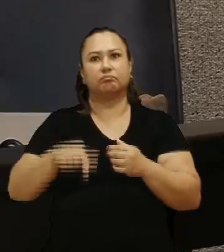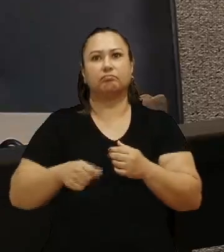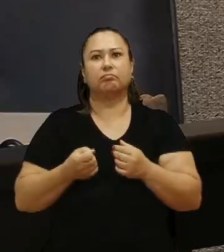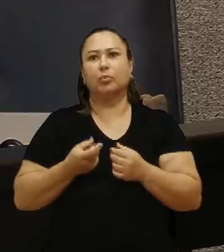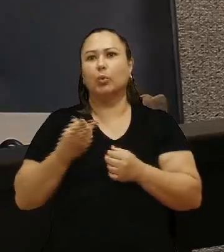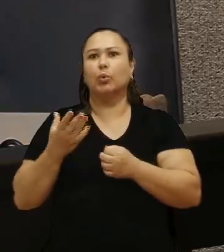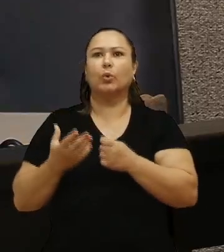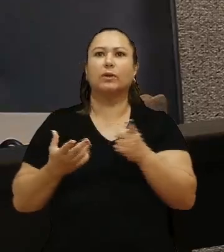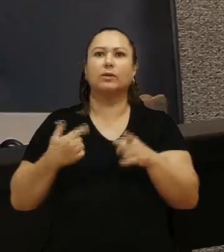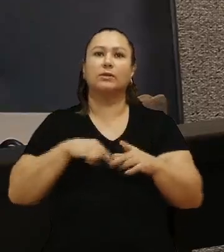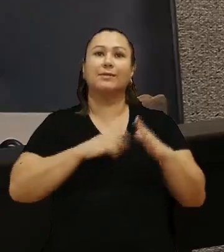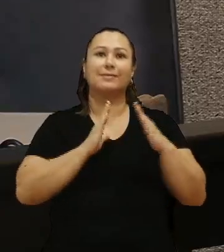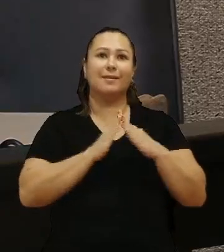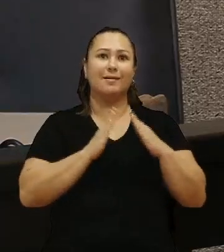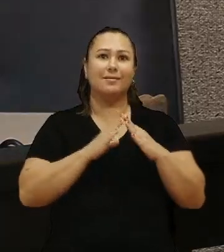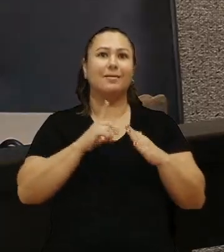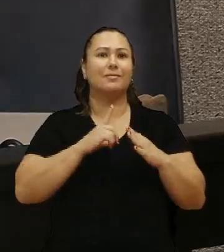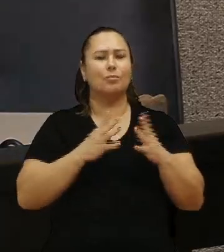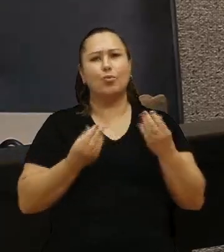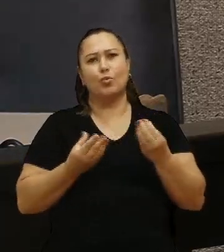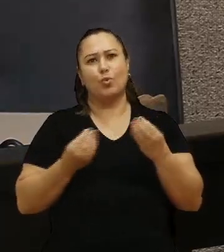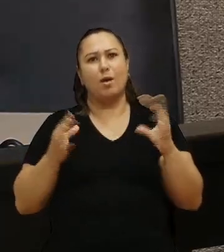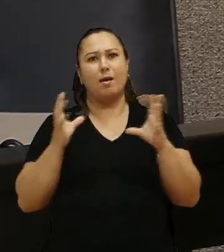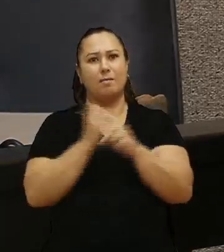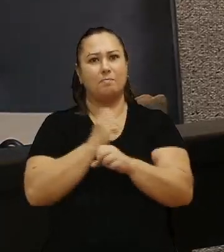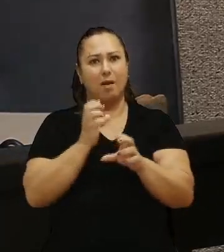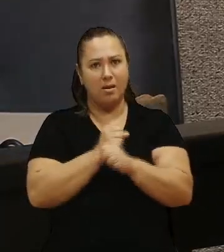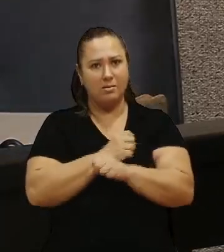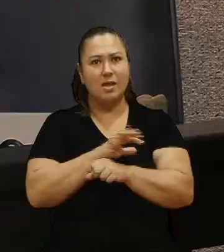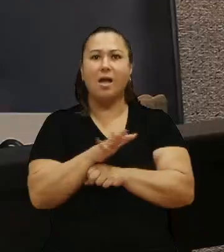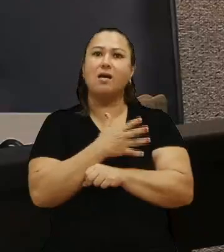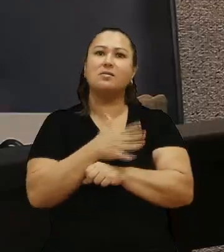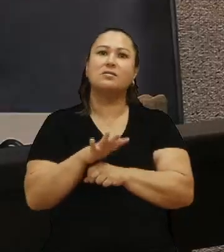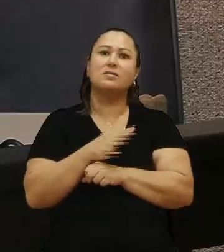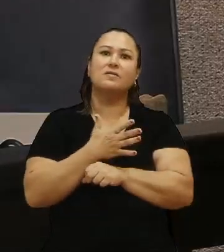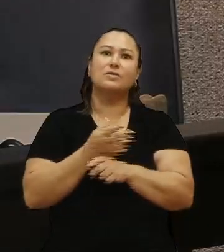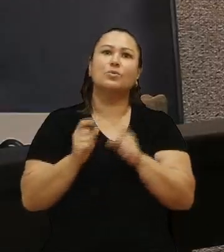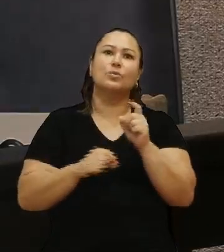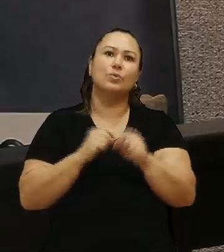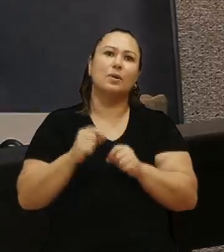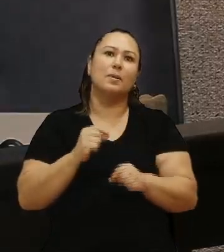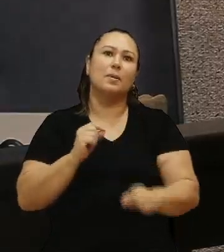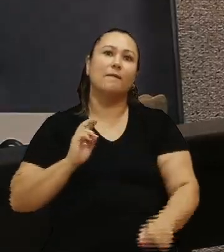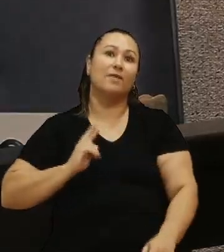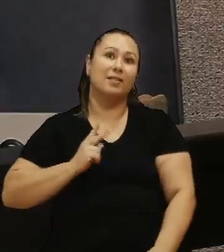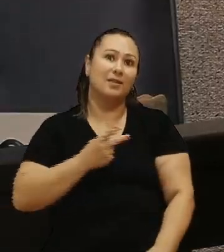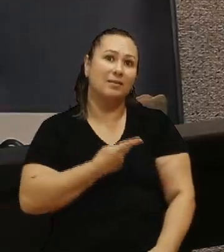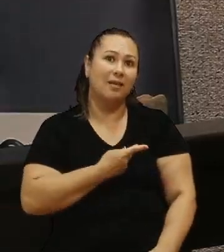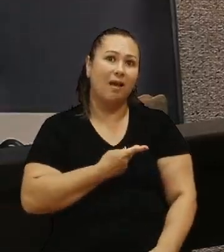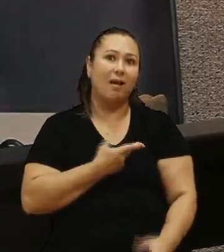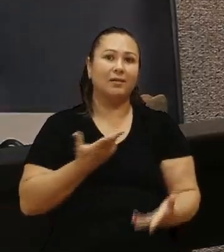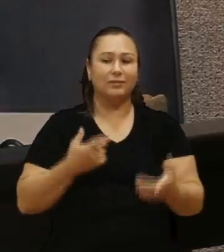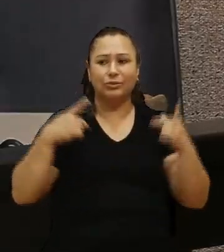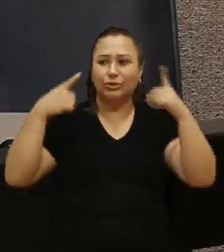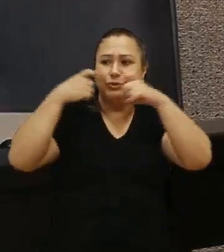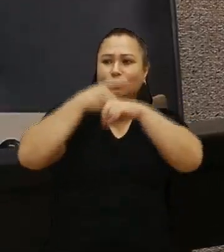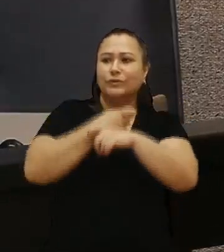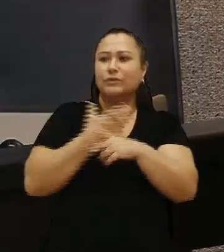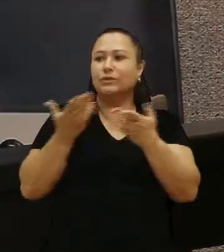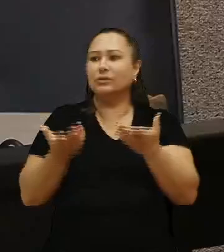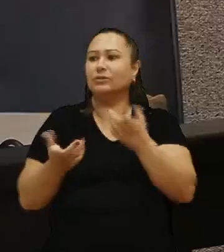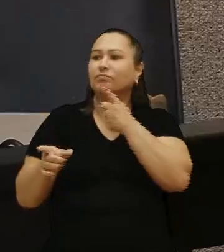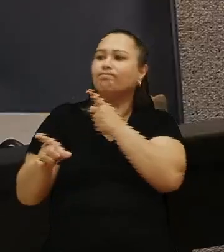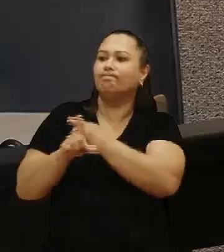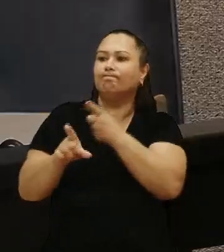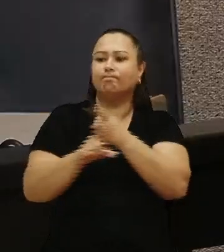das nossas residências possuem muitos animais e muitas vezes, né, esse médico veterinário fica de difícil acesso para as pessoas. Então,